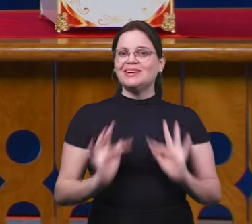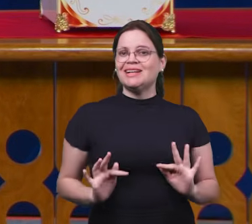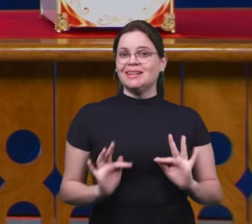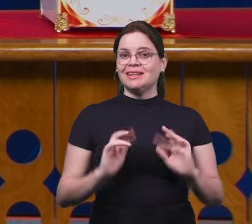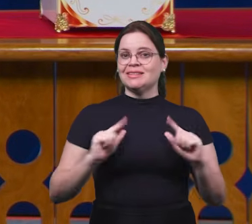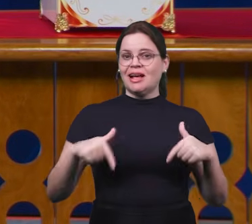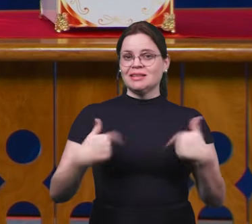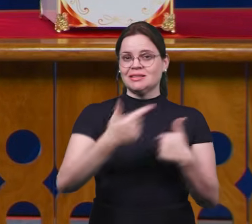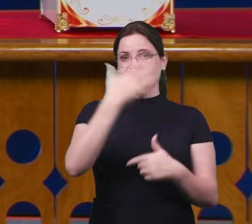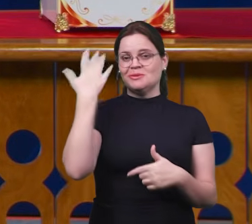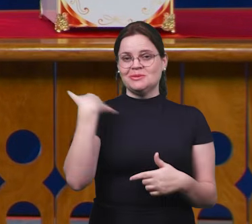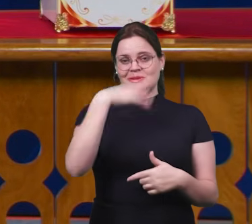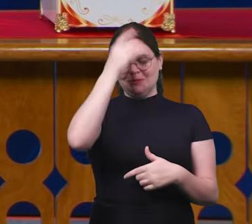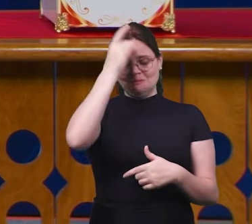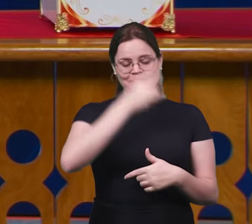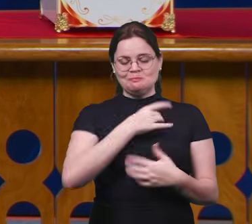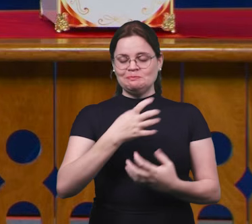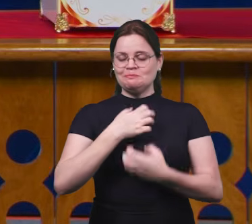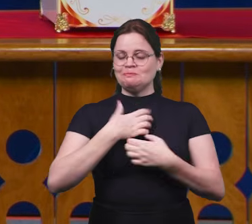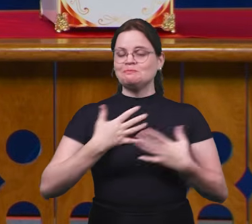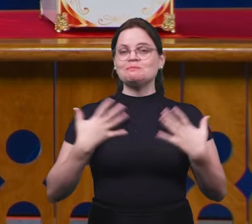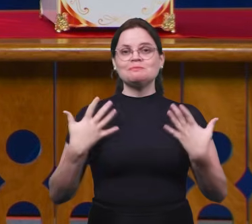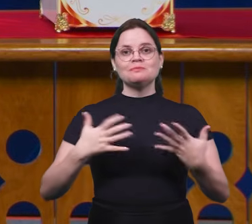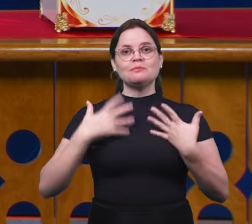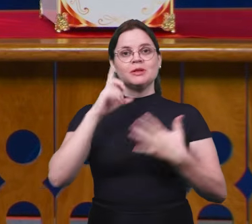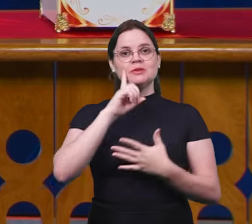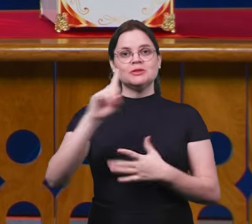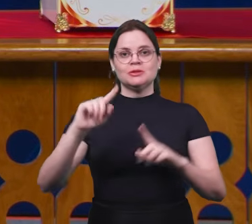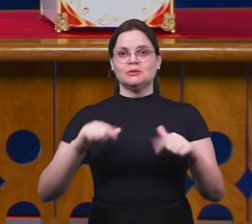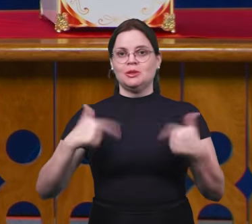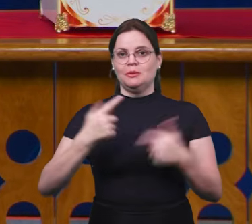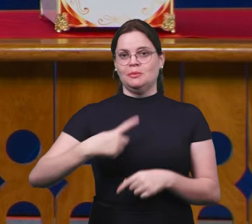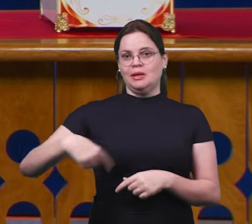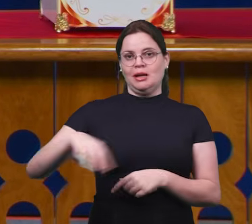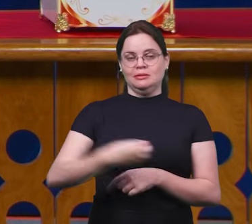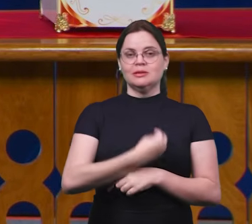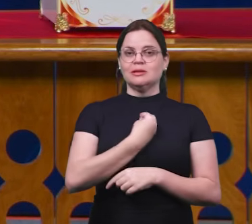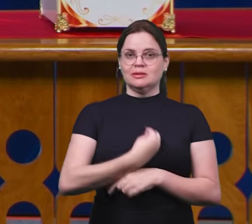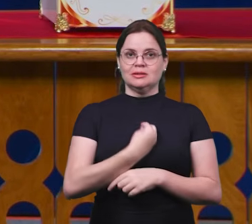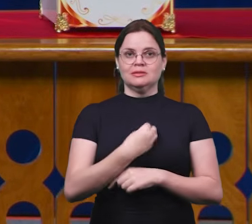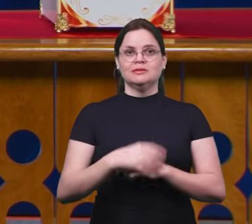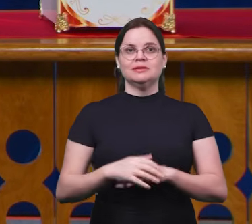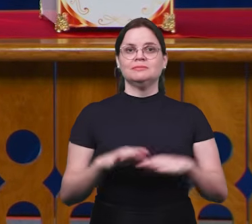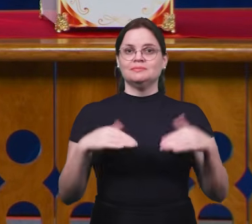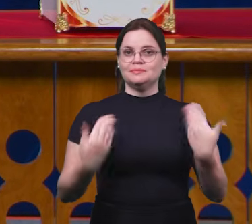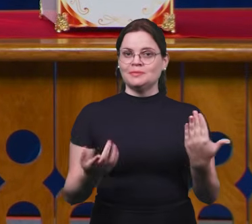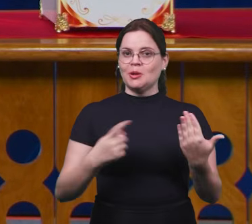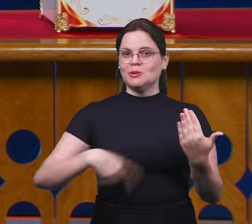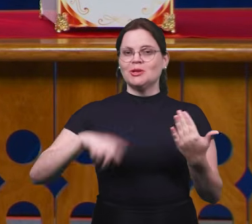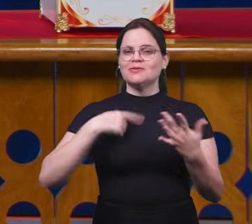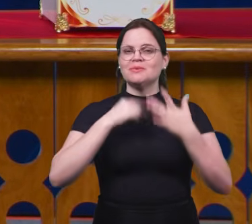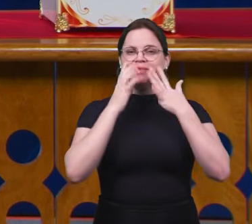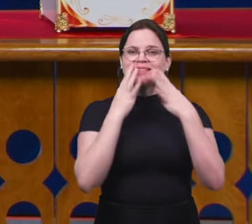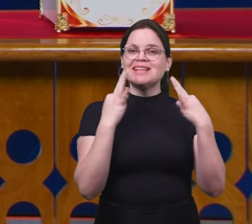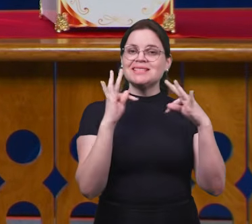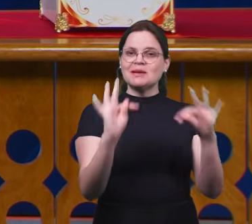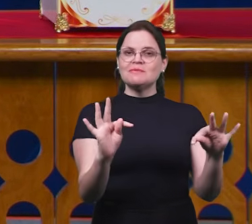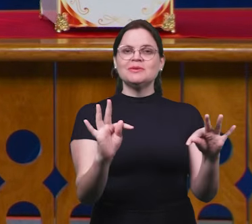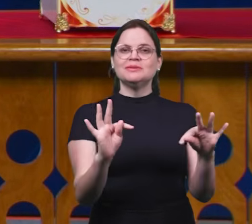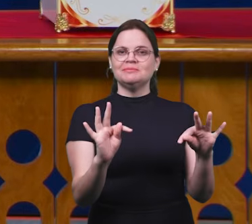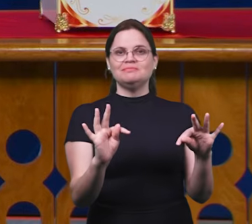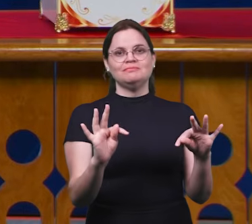alegria do Espírito Santo, aquilo que Deus está fazendo na nossa vida. E nós então seremos